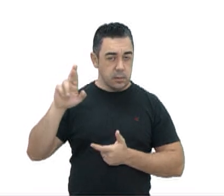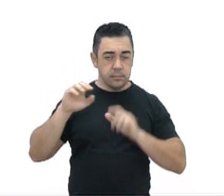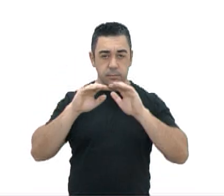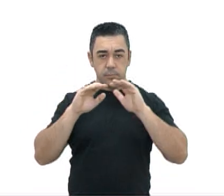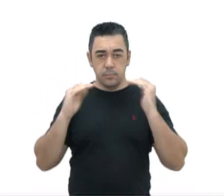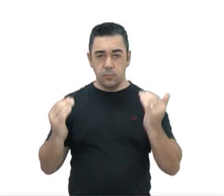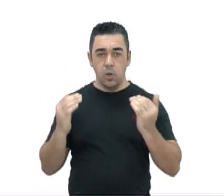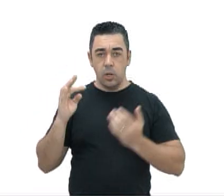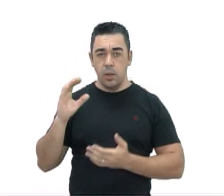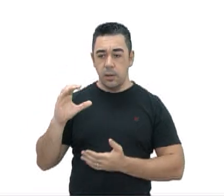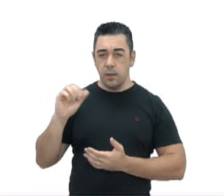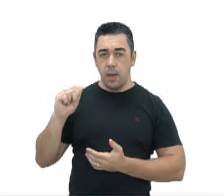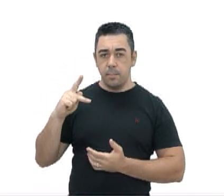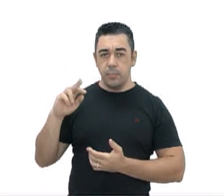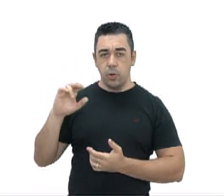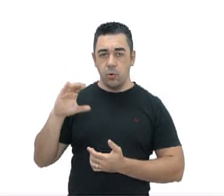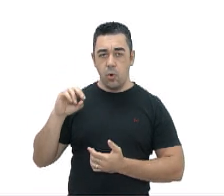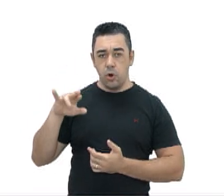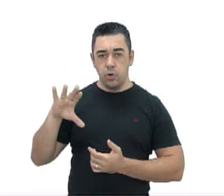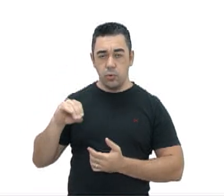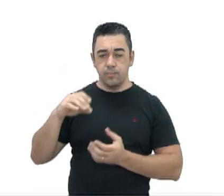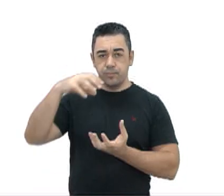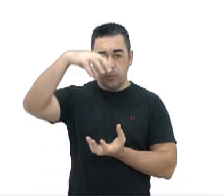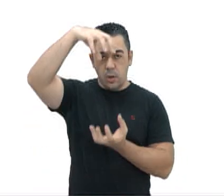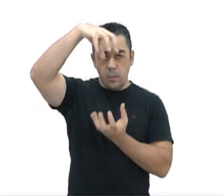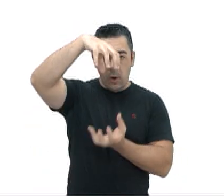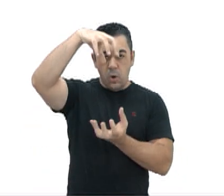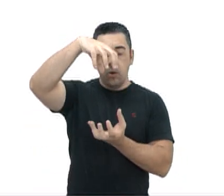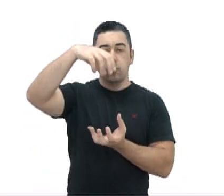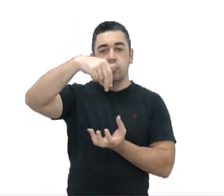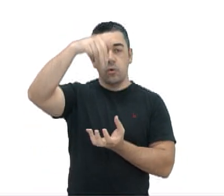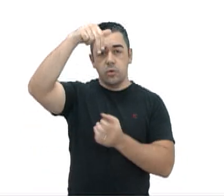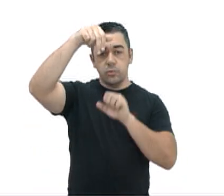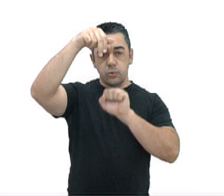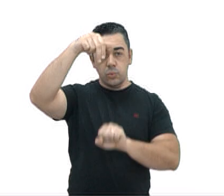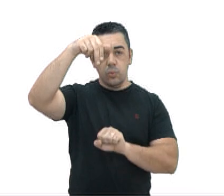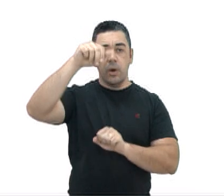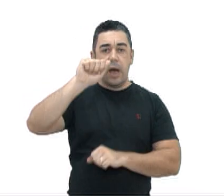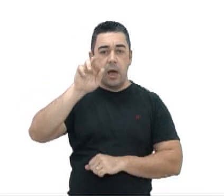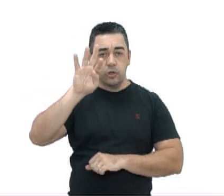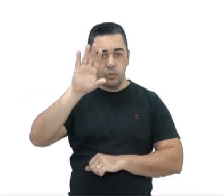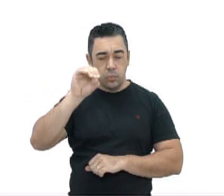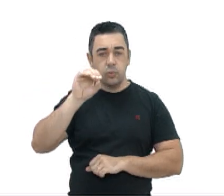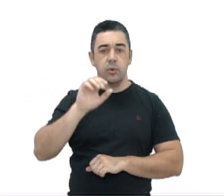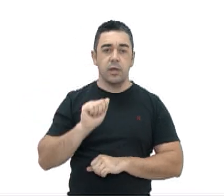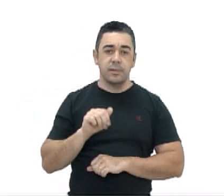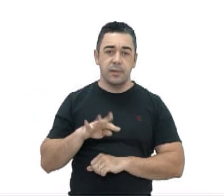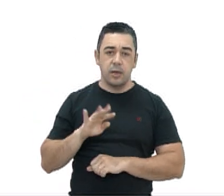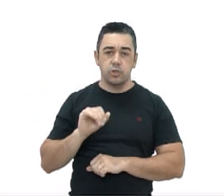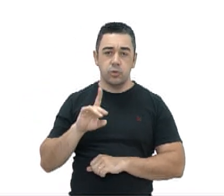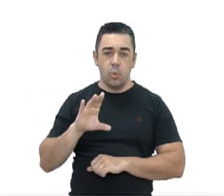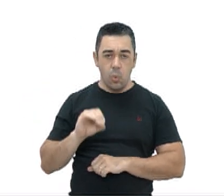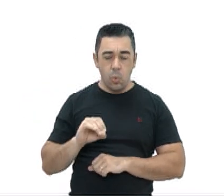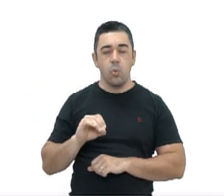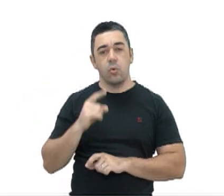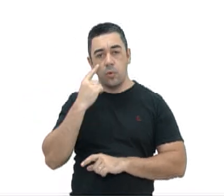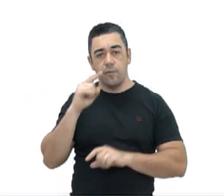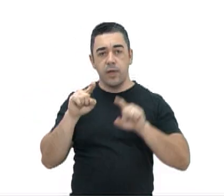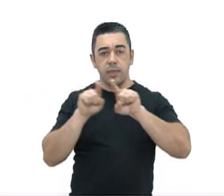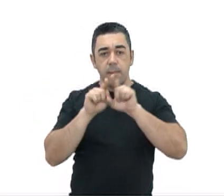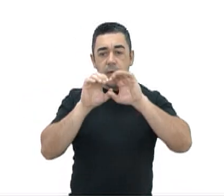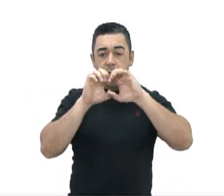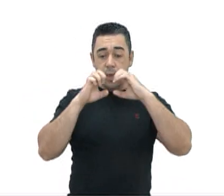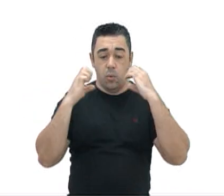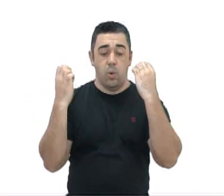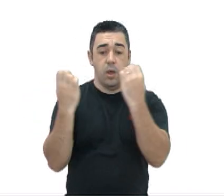polar antártico, círculo polar ártico e também polos norte e sul, além da linha do equador ali identificada no centro,